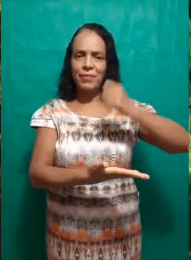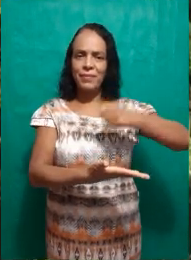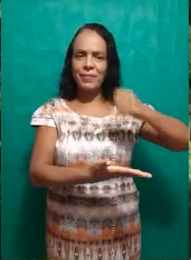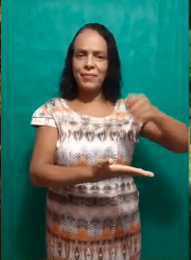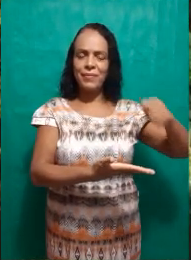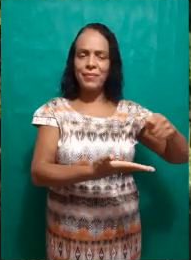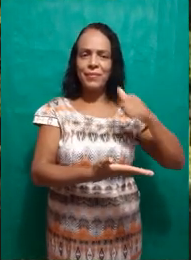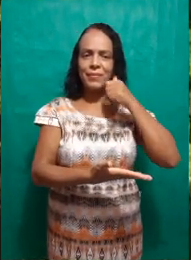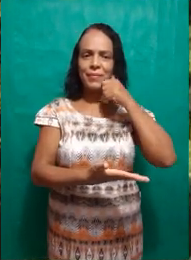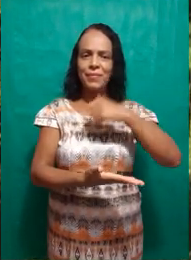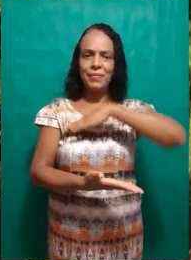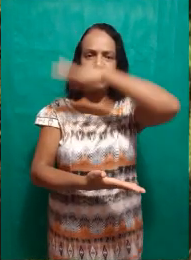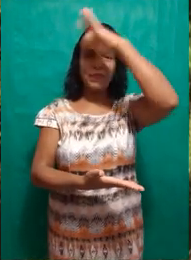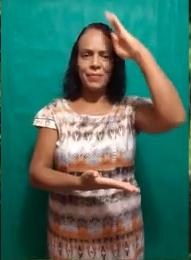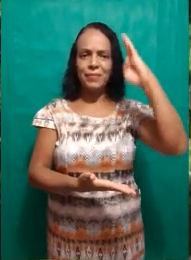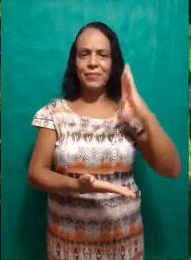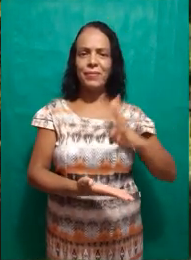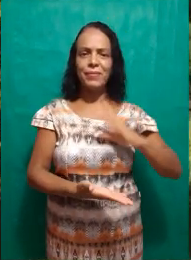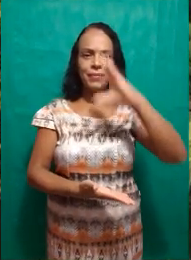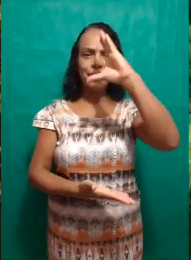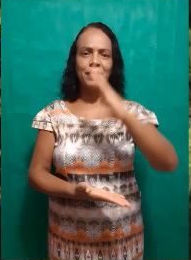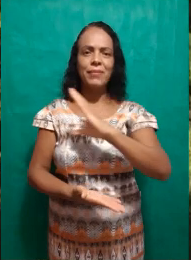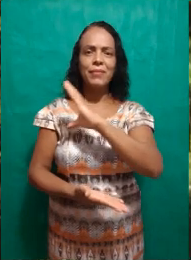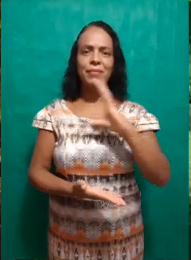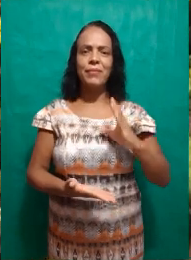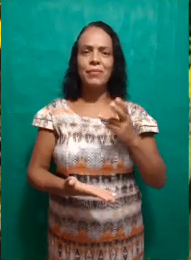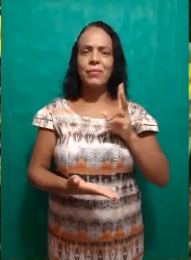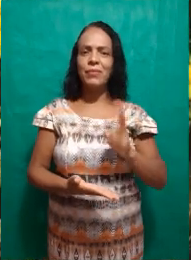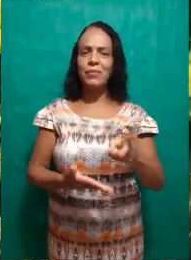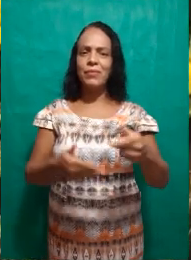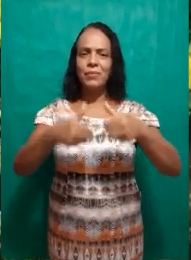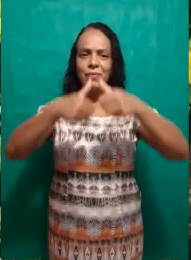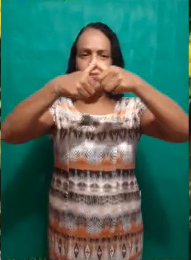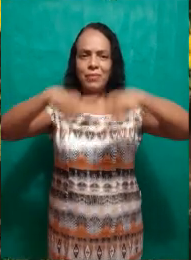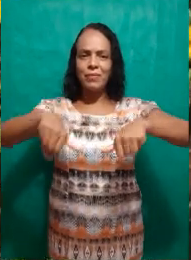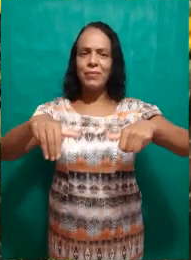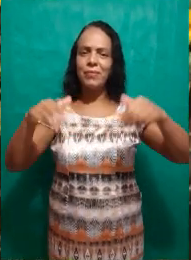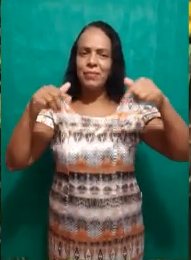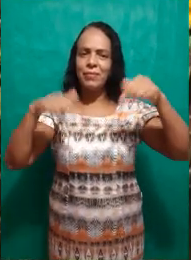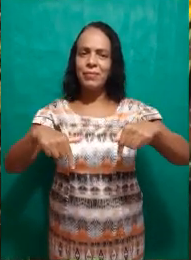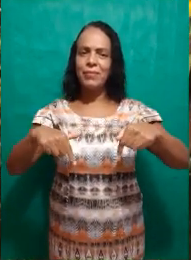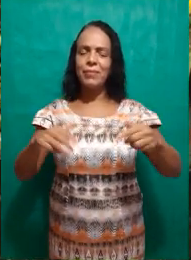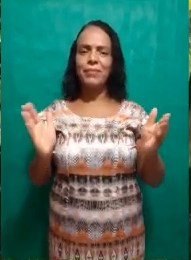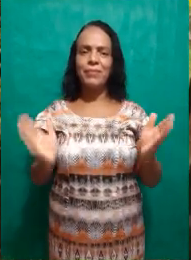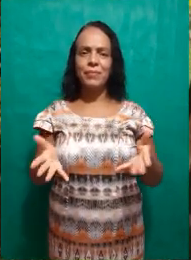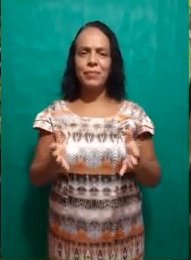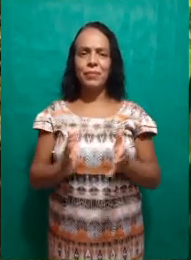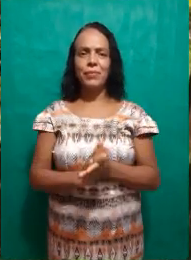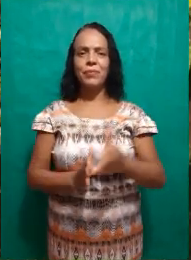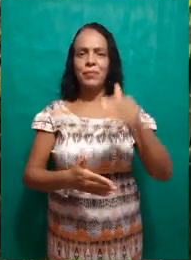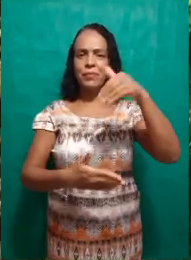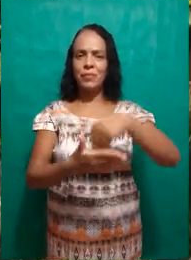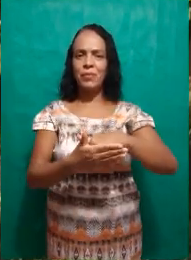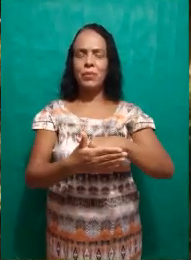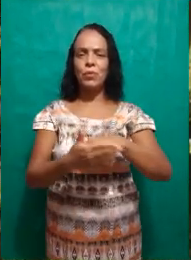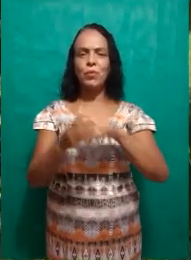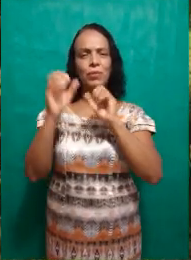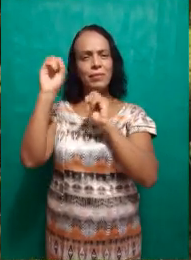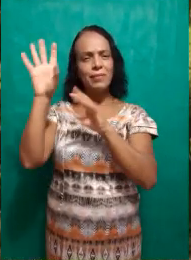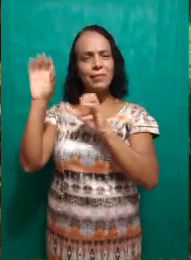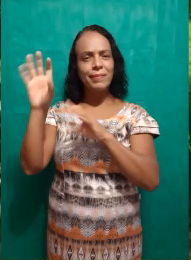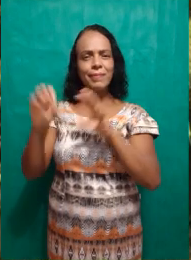Daí, meus irmãos, a rainha sempre presente dentro do que ia sendo